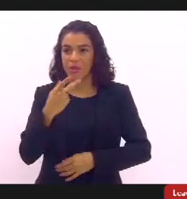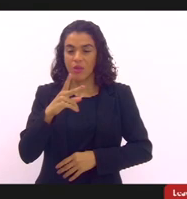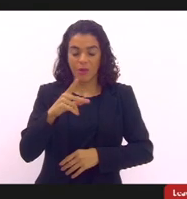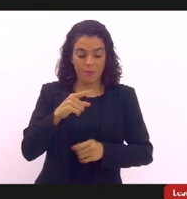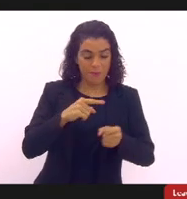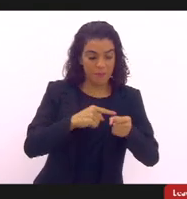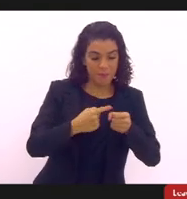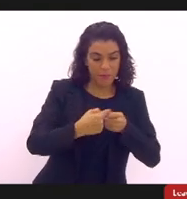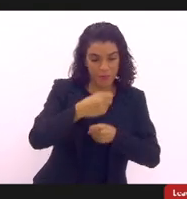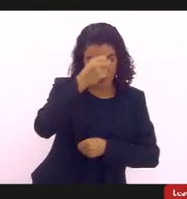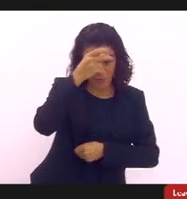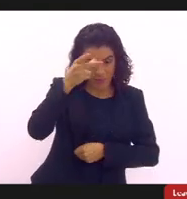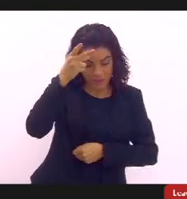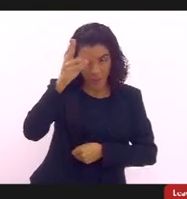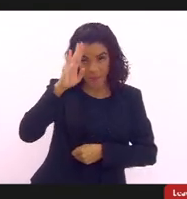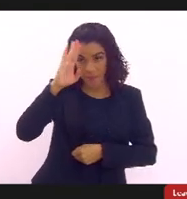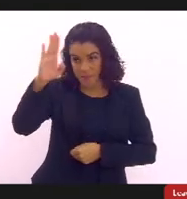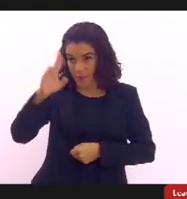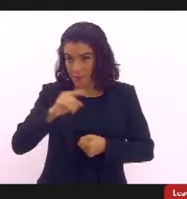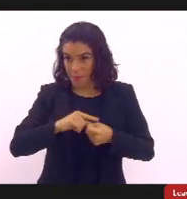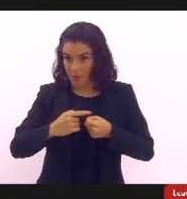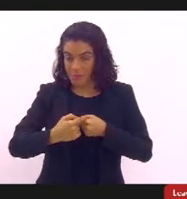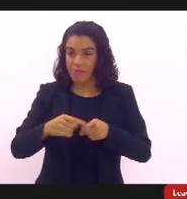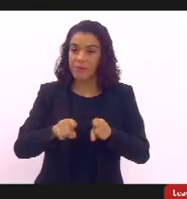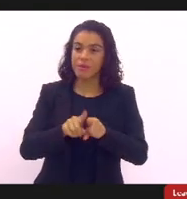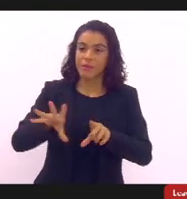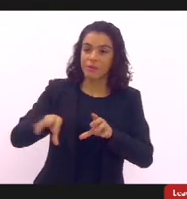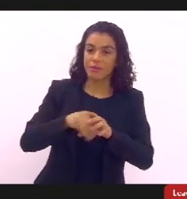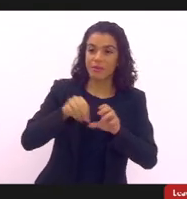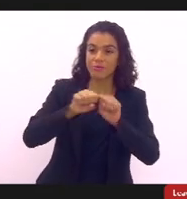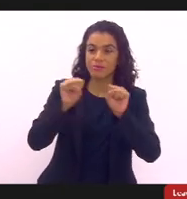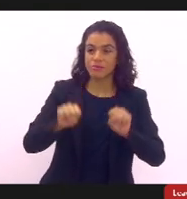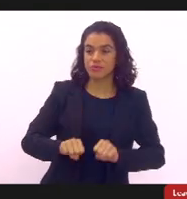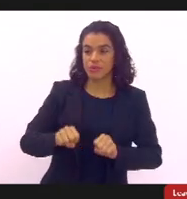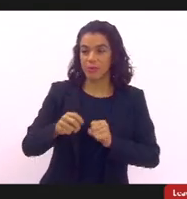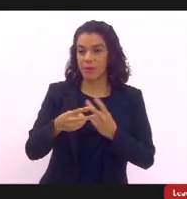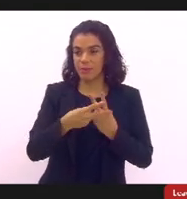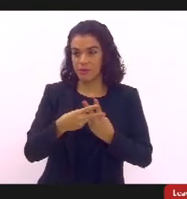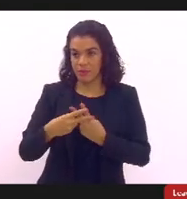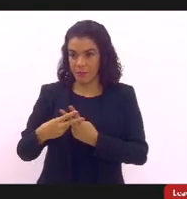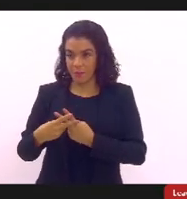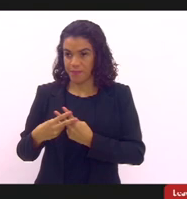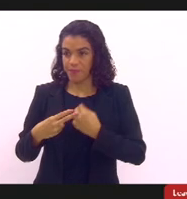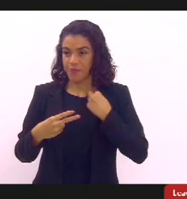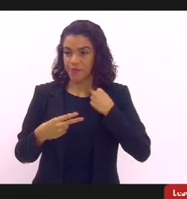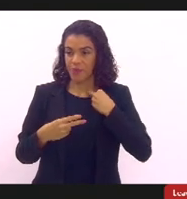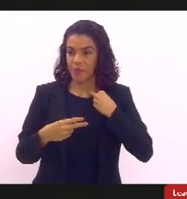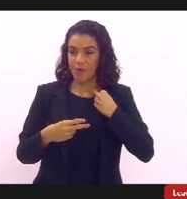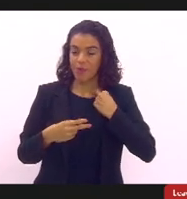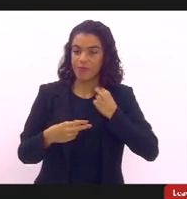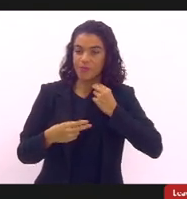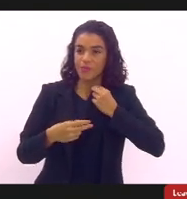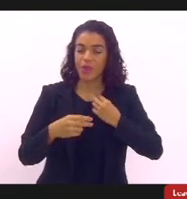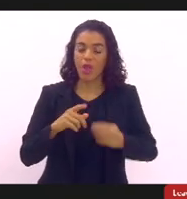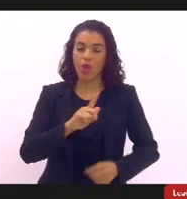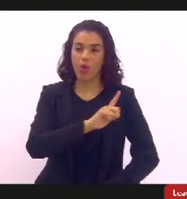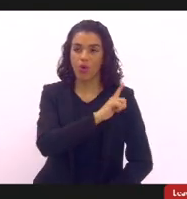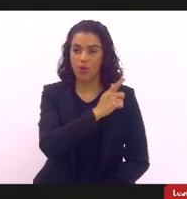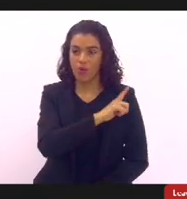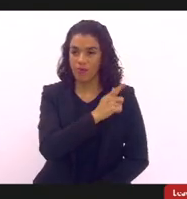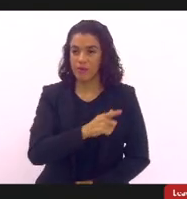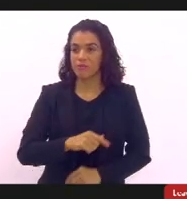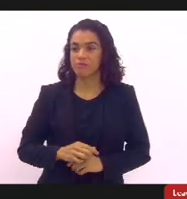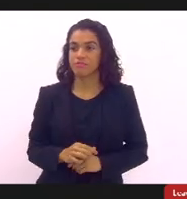municipal, principalmente nos municípios prioritários, mas também dentro do sistema prisional. Qualquer coisa que a gente fala em inovação, gestão e governança,